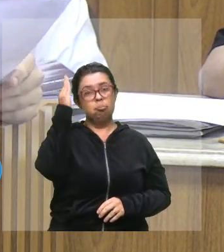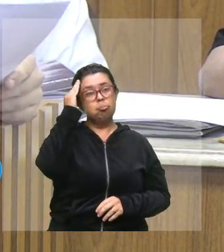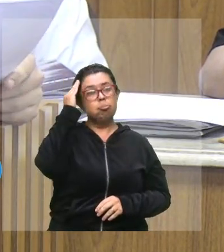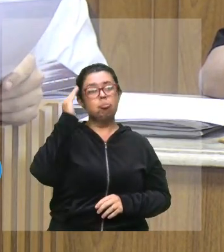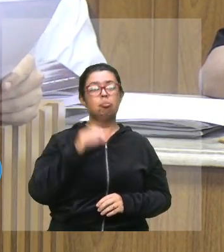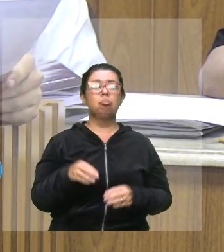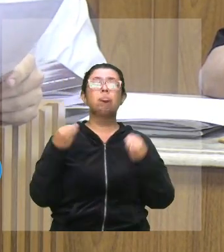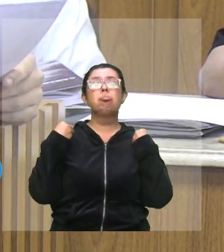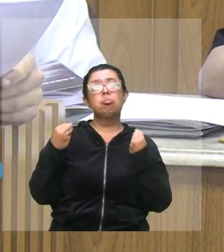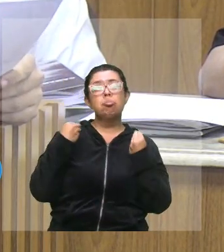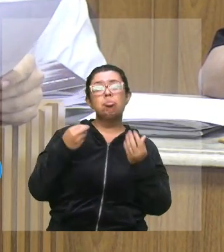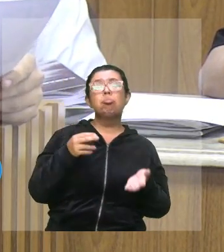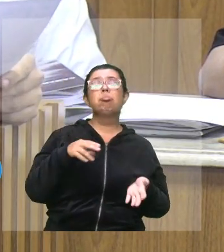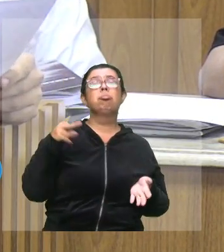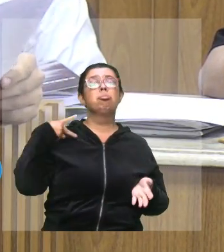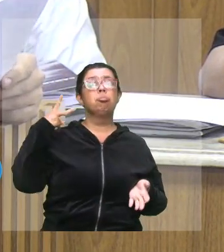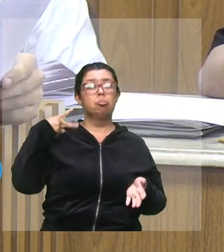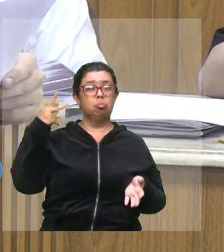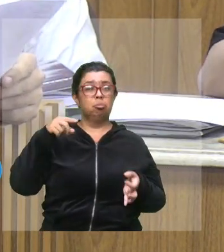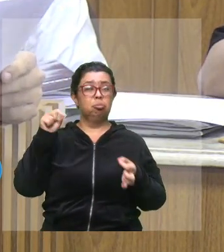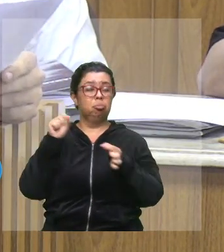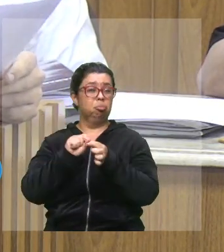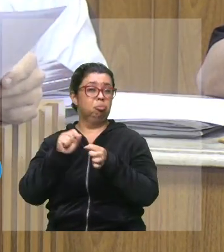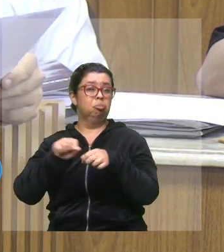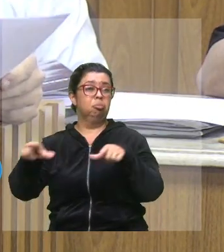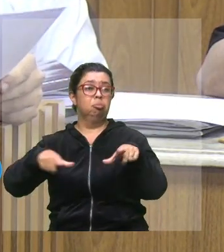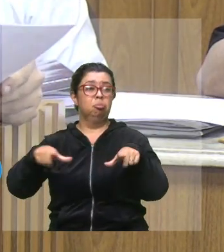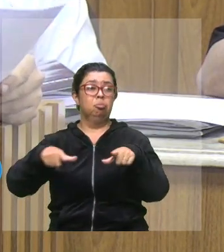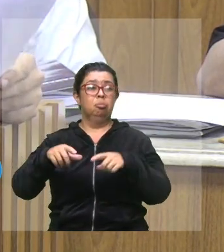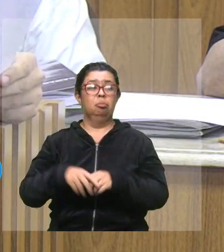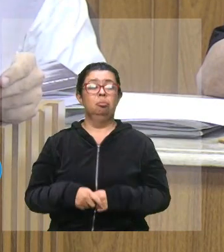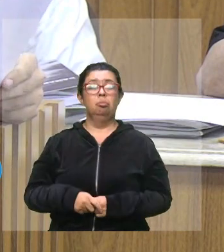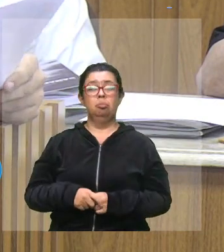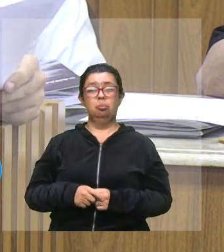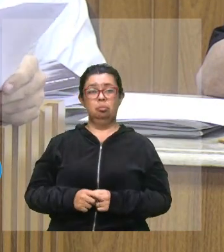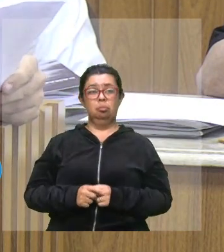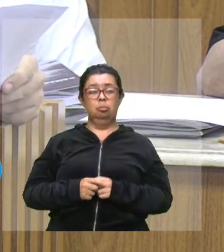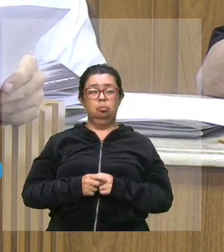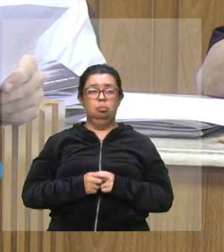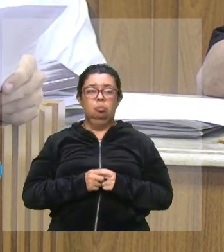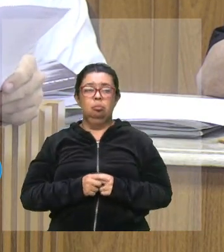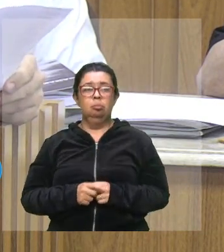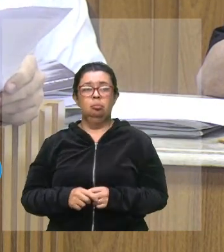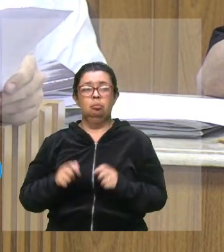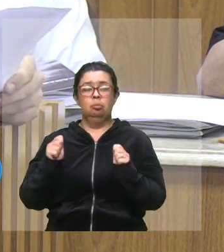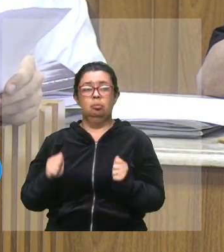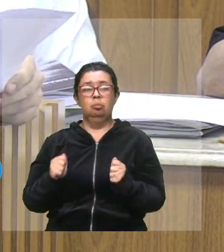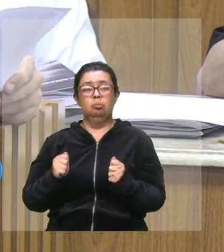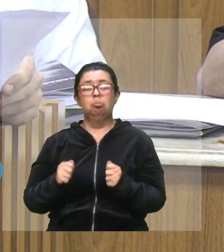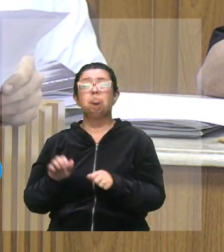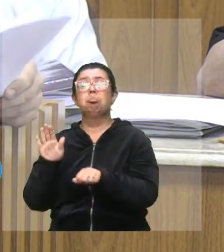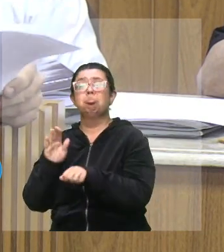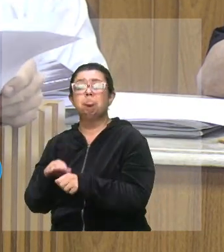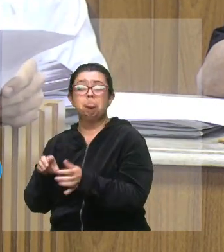é que um vereador, no exercício da sua função, é interpelado por um cidadão, por uma cidadã, por uma empresária,